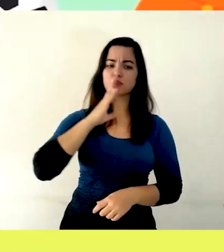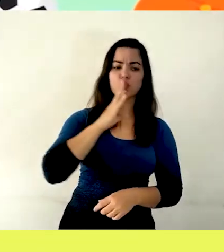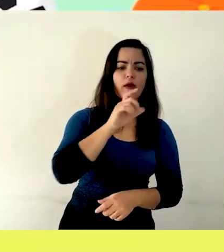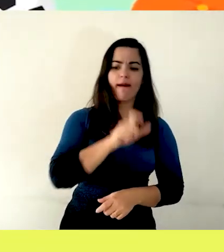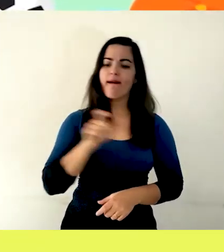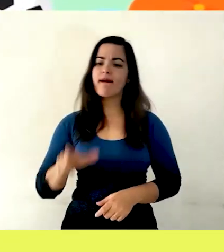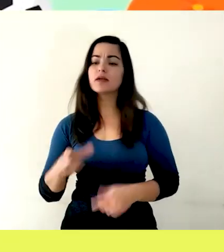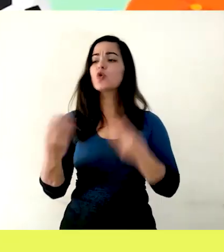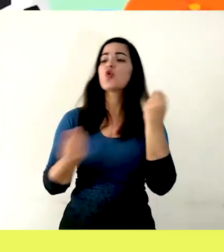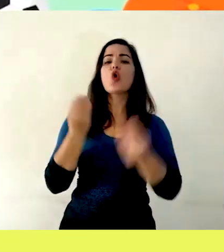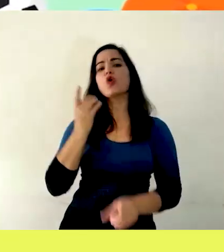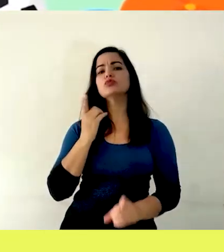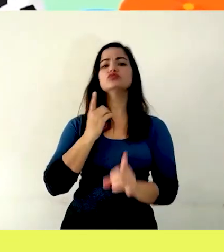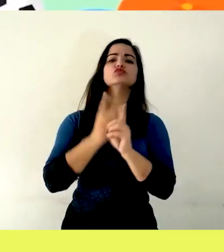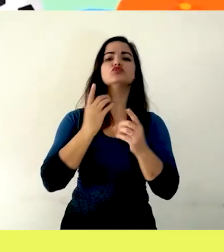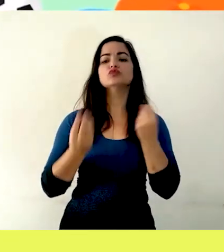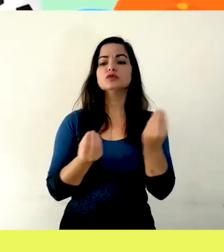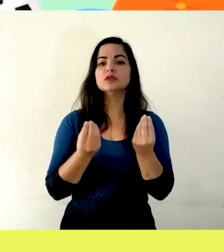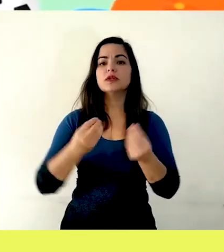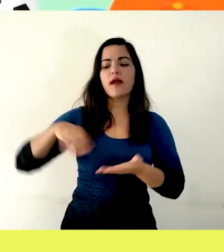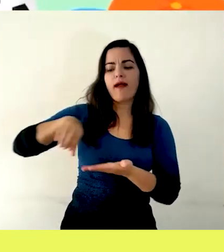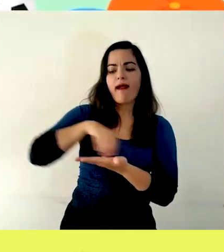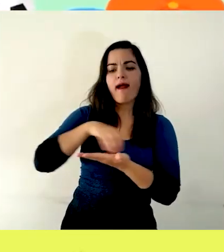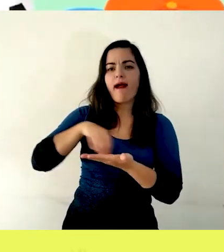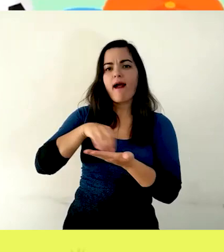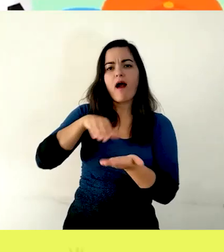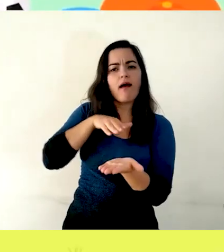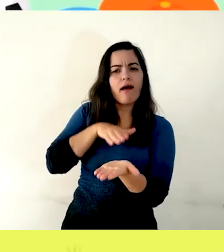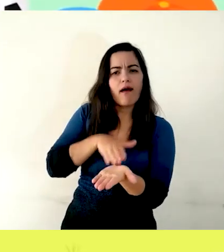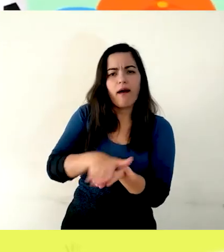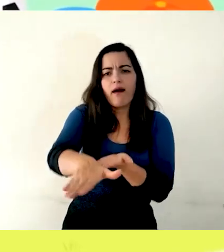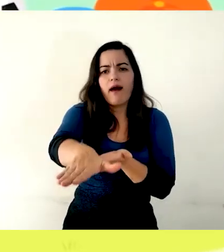por que os nossos carros não correm no tapete?